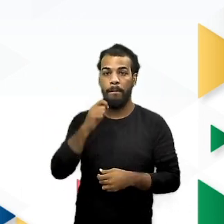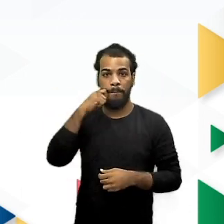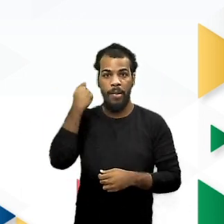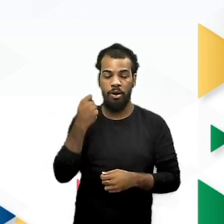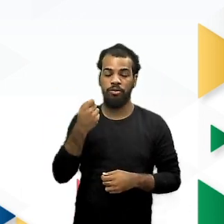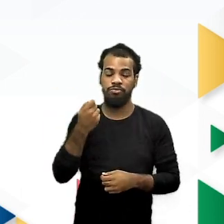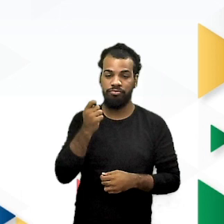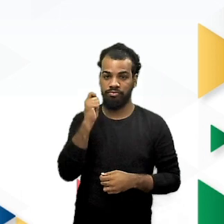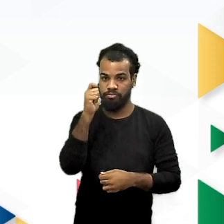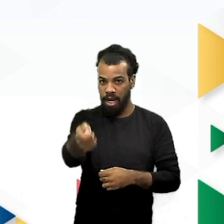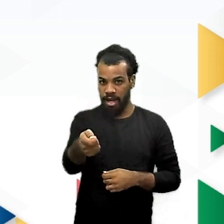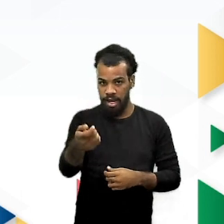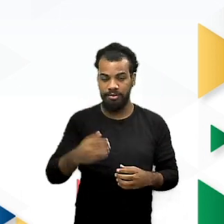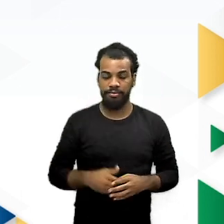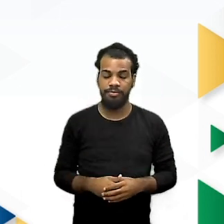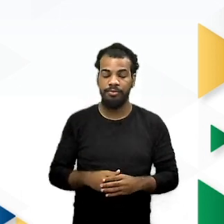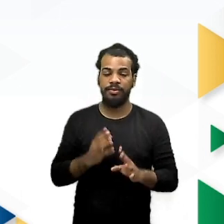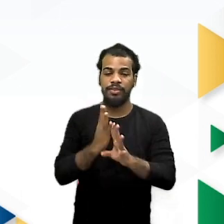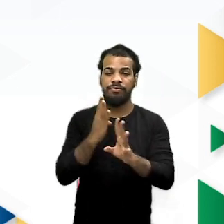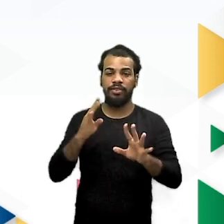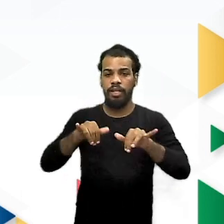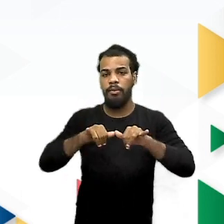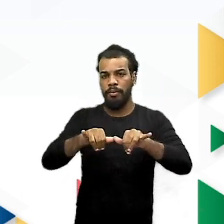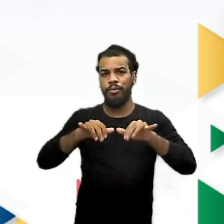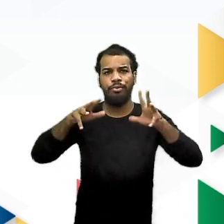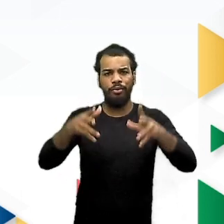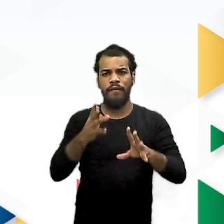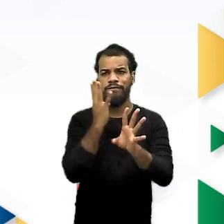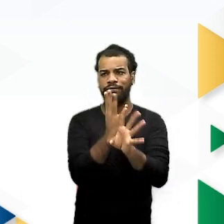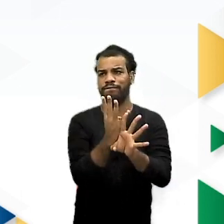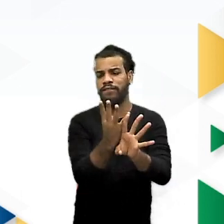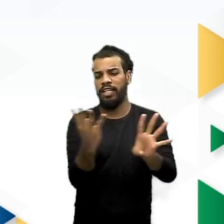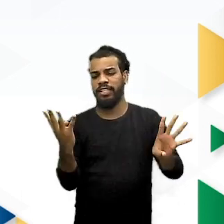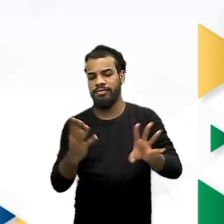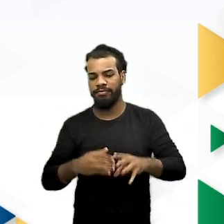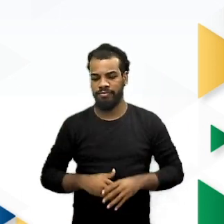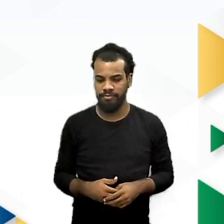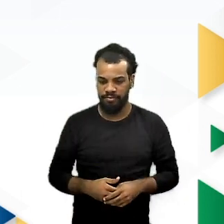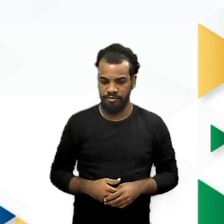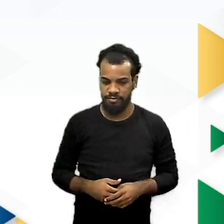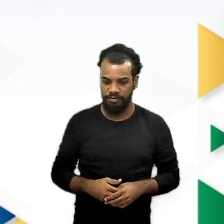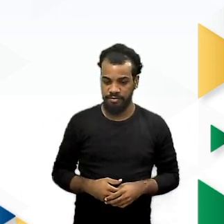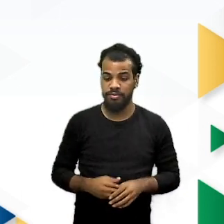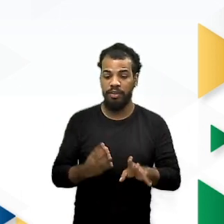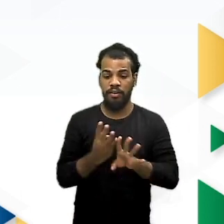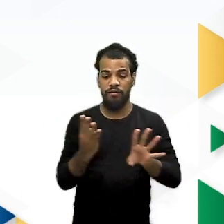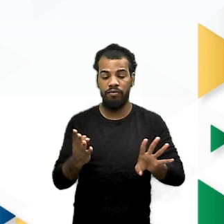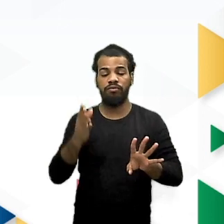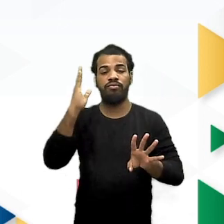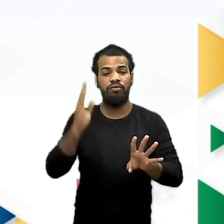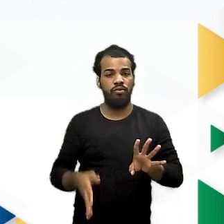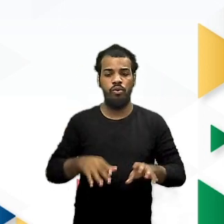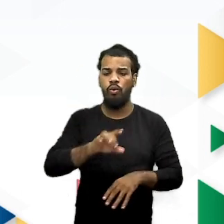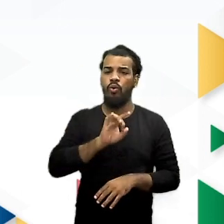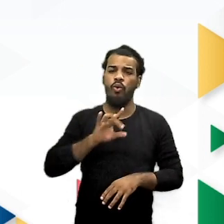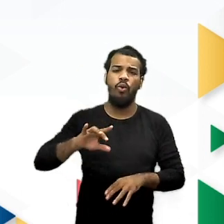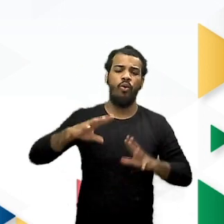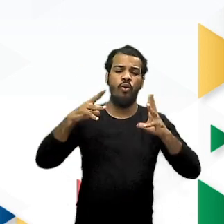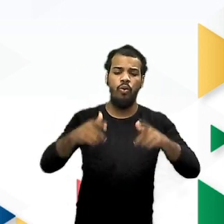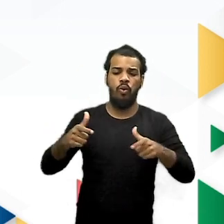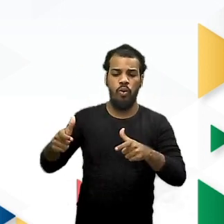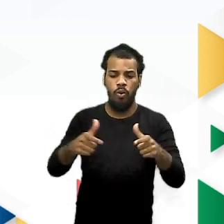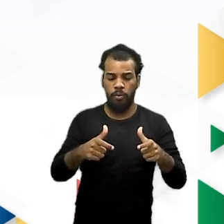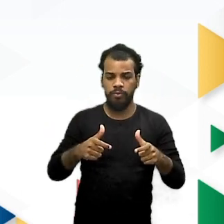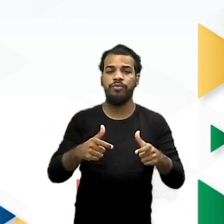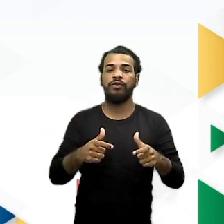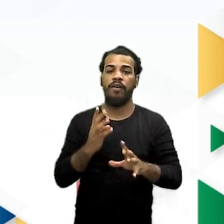fila no supermercado, fila. Ordem, é só lembrar disso. Quem é o primeiro da fila, quem é o segundo. Fila para pegar a ficha lá do